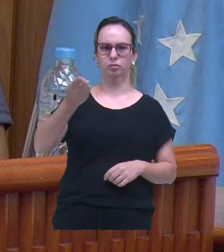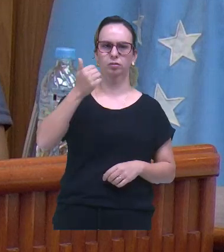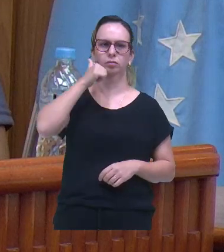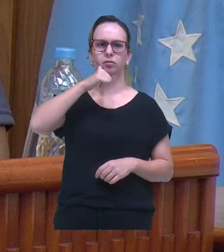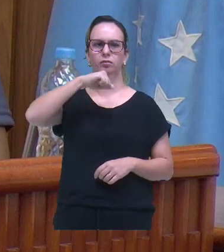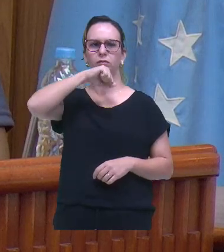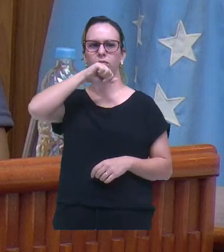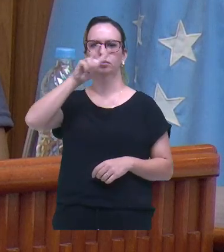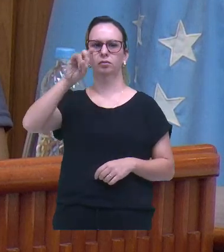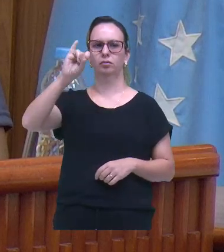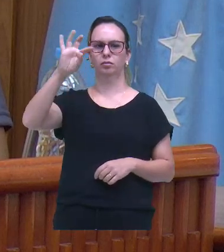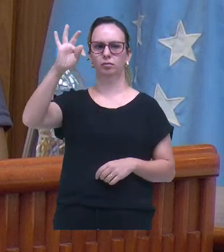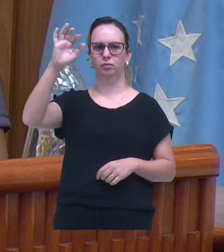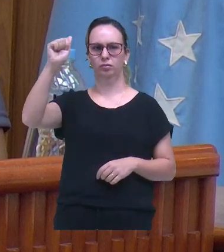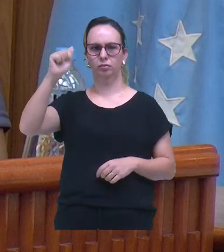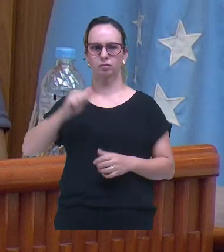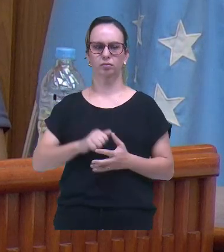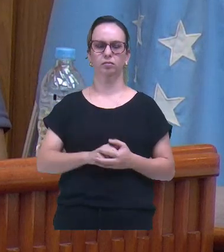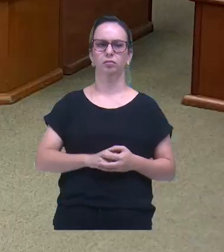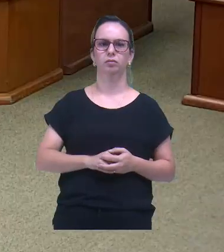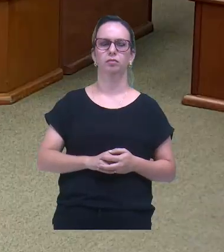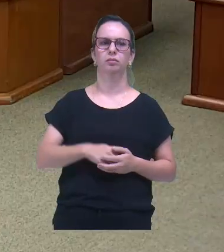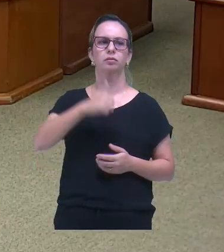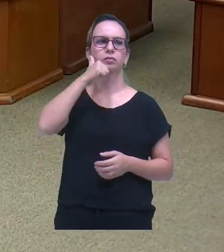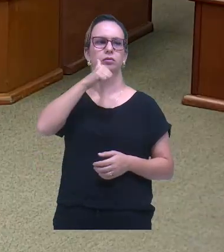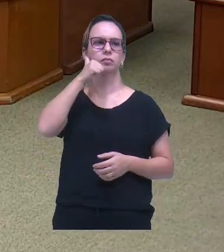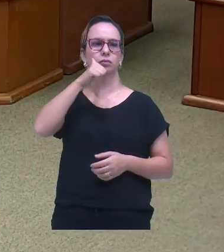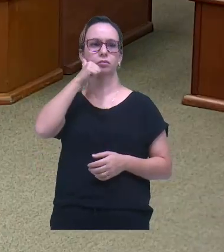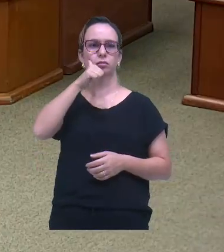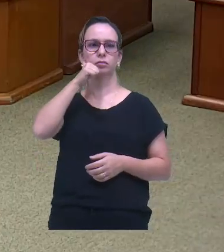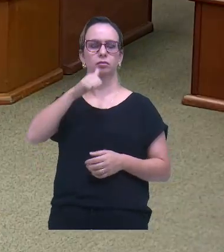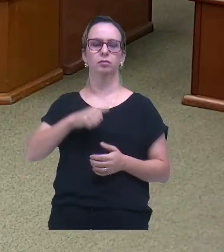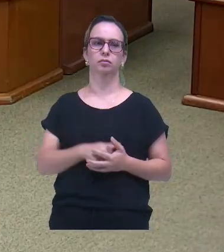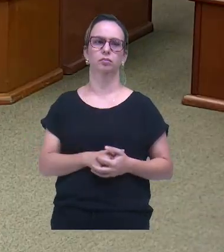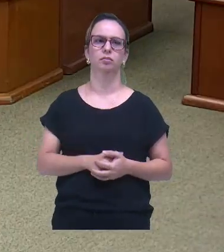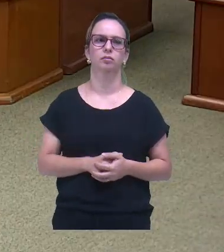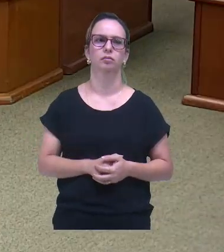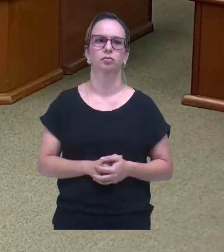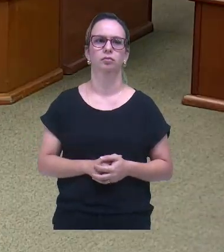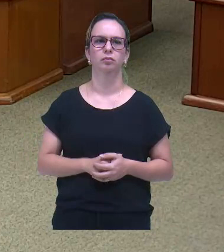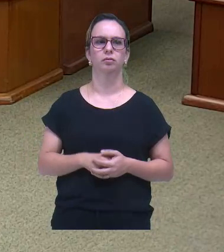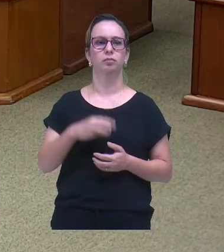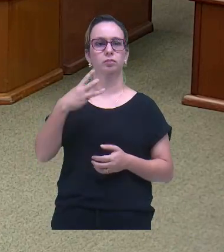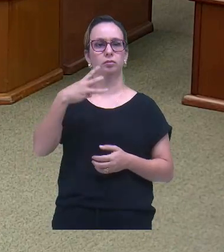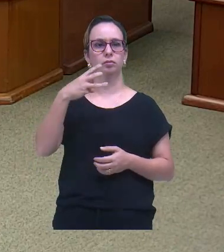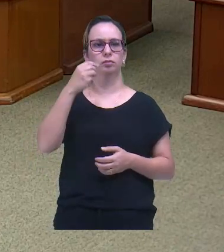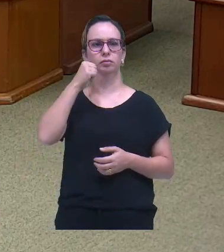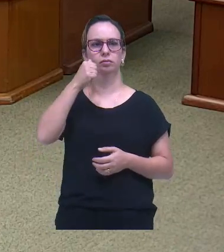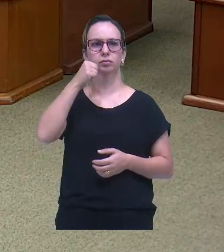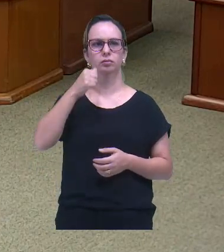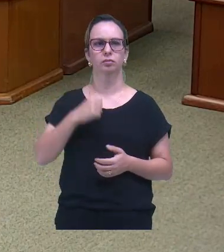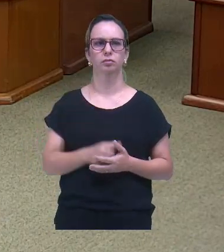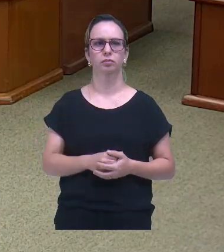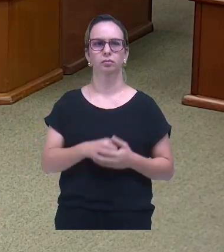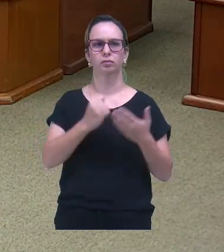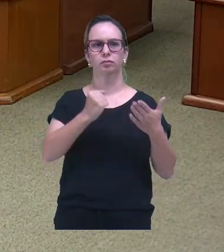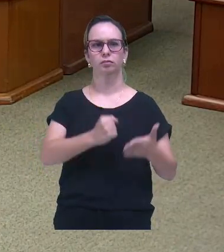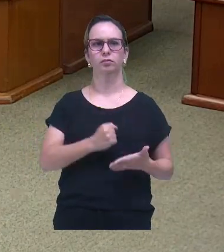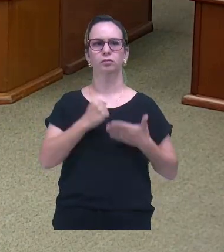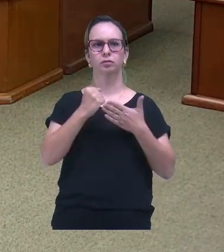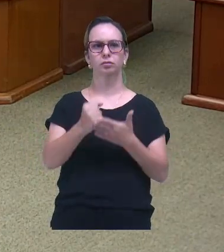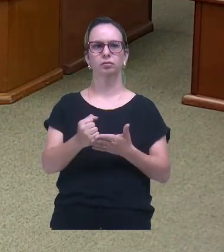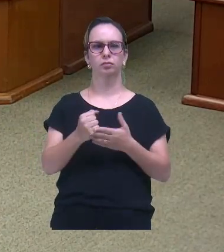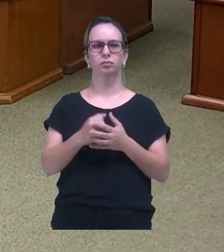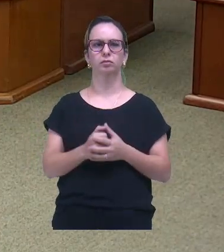e minhas irmãs, a Fá, Ferê, a Vânia, que me apoiaram e, com toda a sua